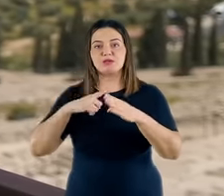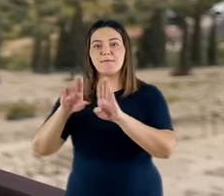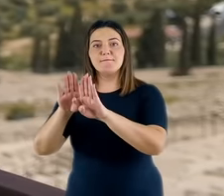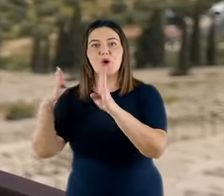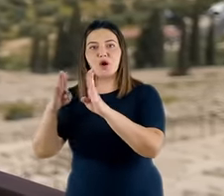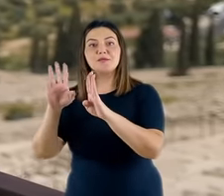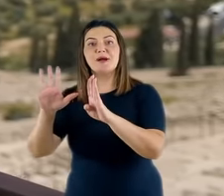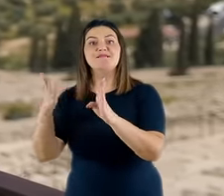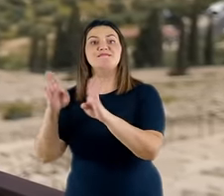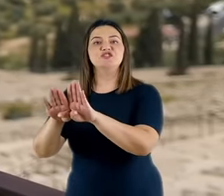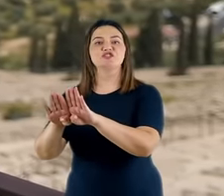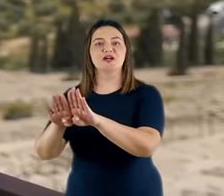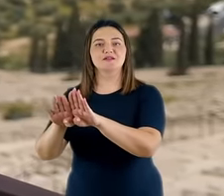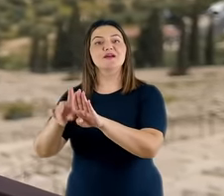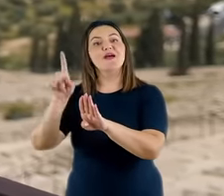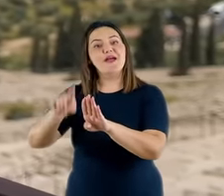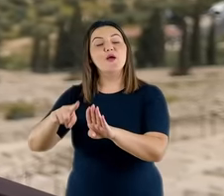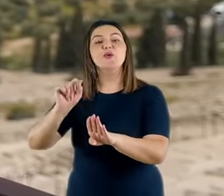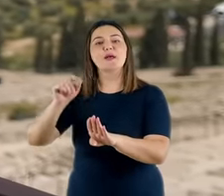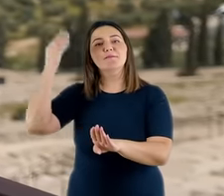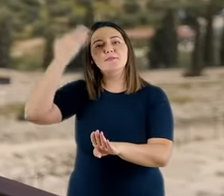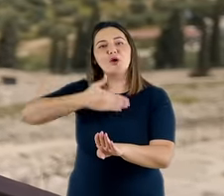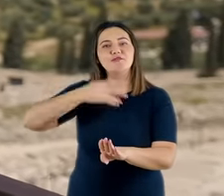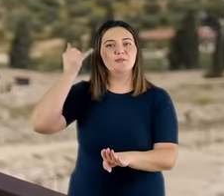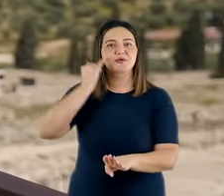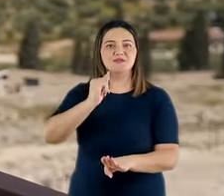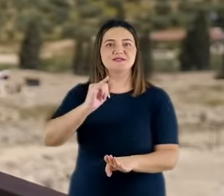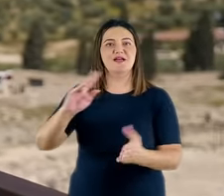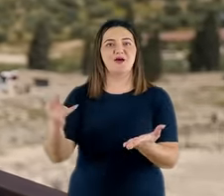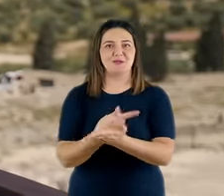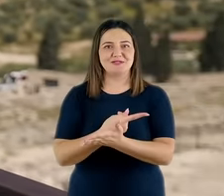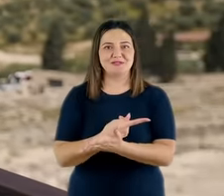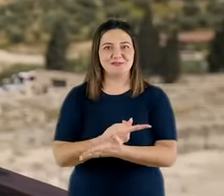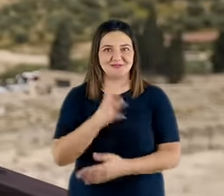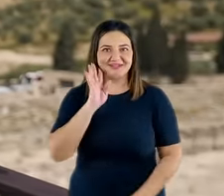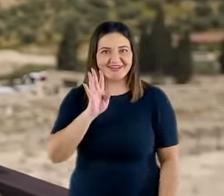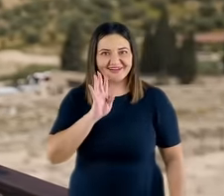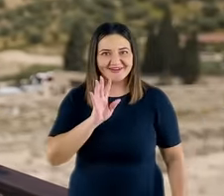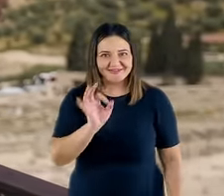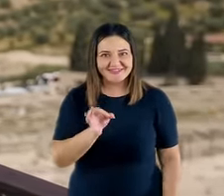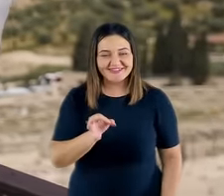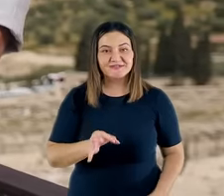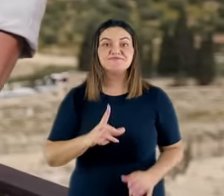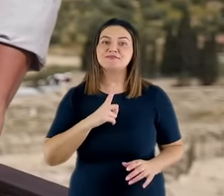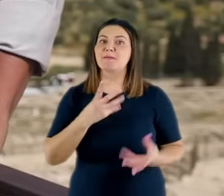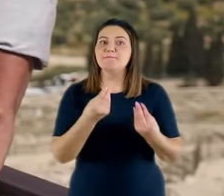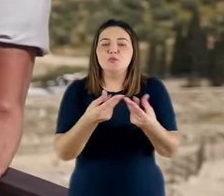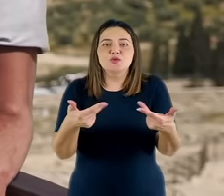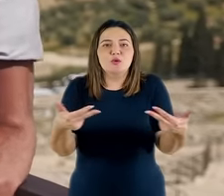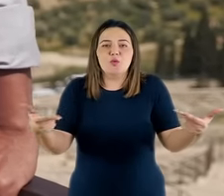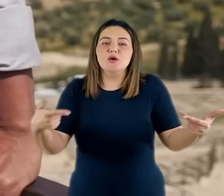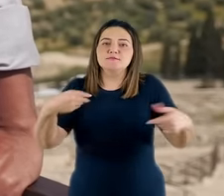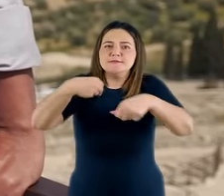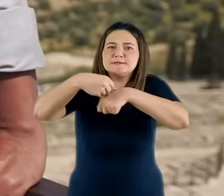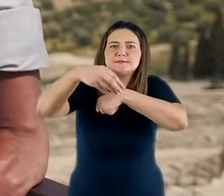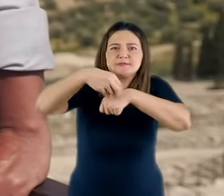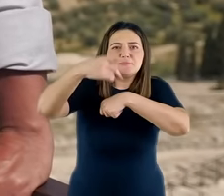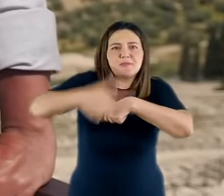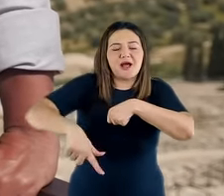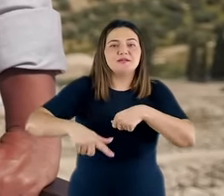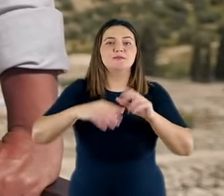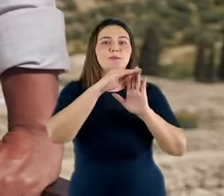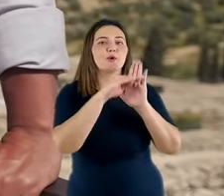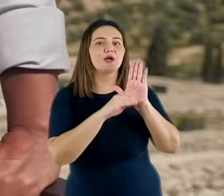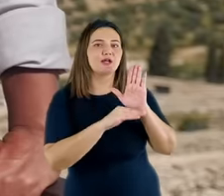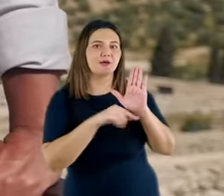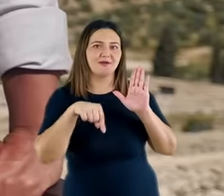a confirmação arqueológica de uma profecia do Antigo Testamento. Gostou de saber isso? Mas há muito mais para mostrar para você